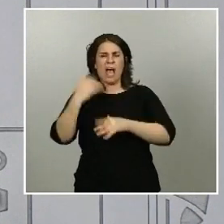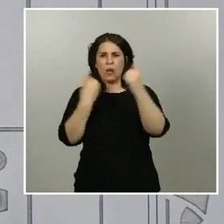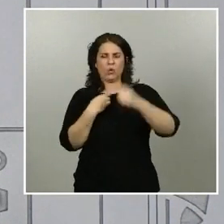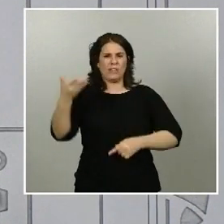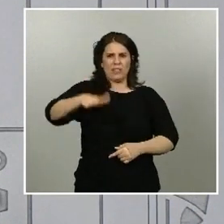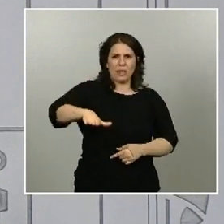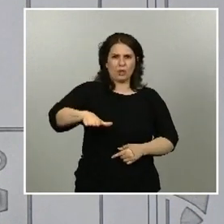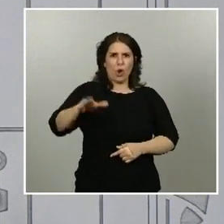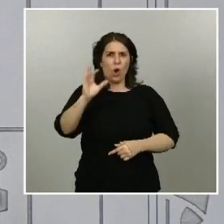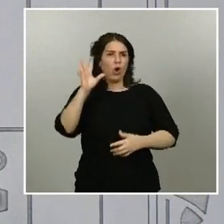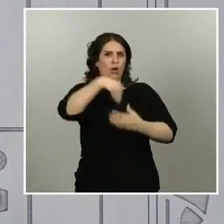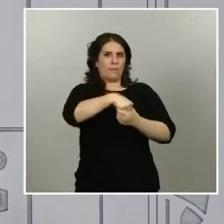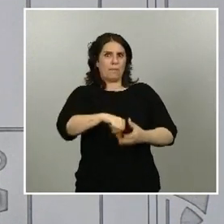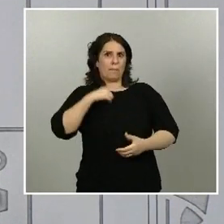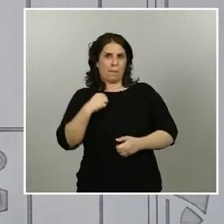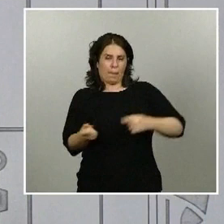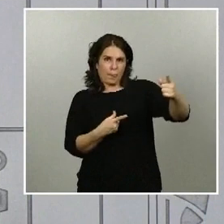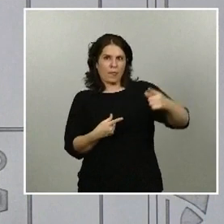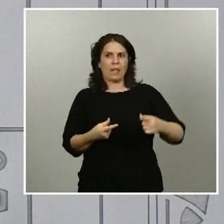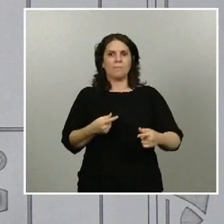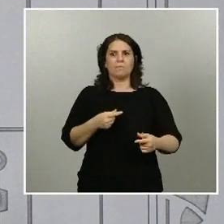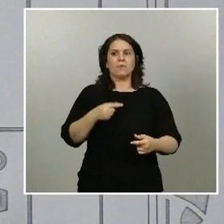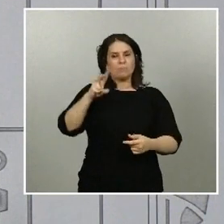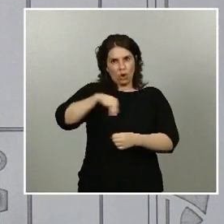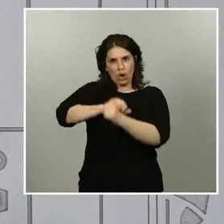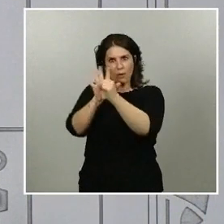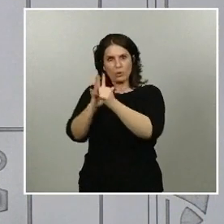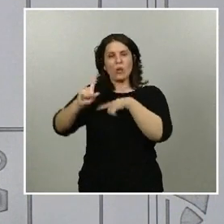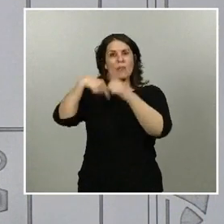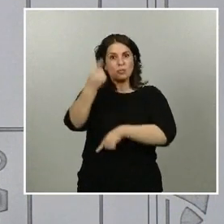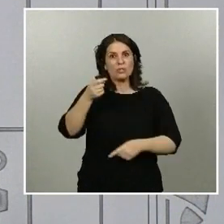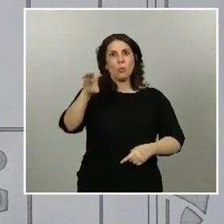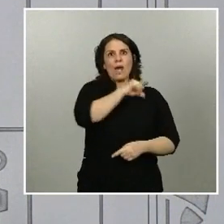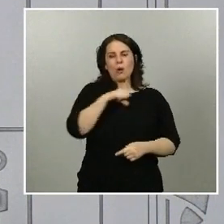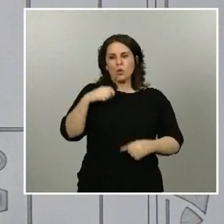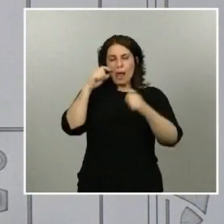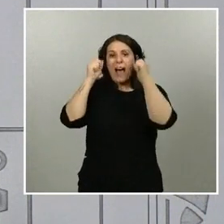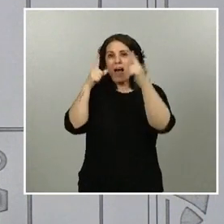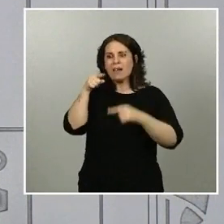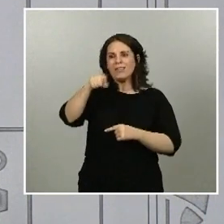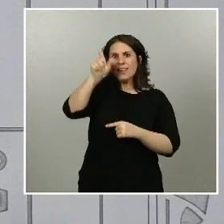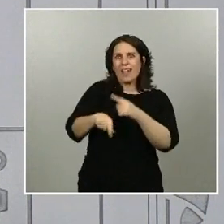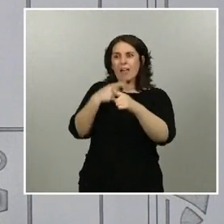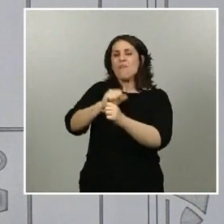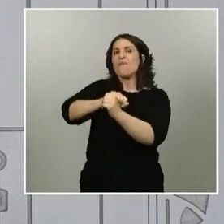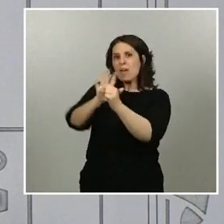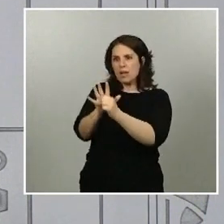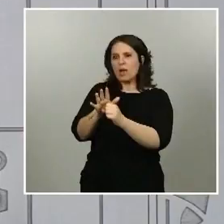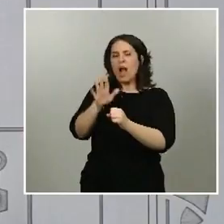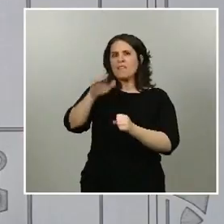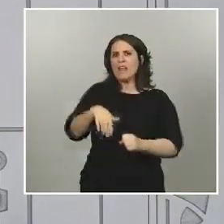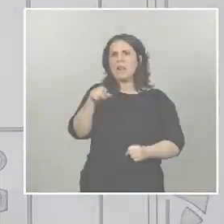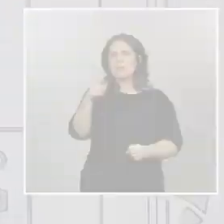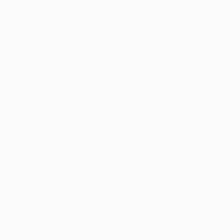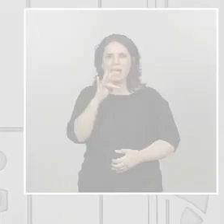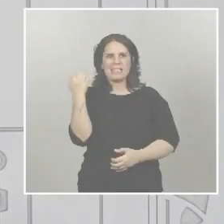eliminar duplas contagens, eliminar registros de pessoas falecidas, internadas ou apenas notificadas, como casos